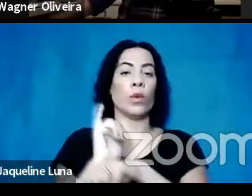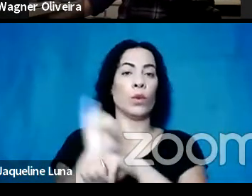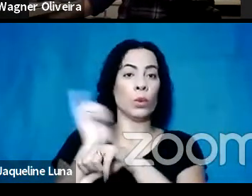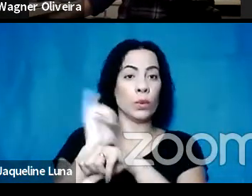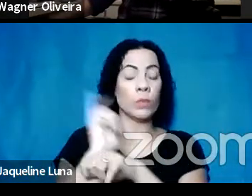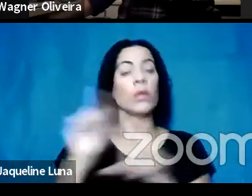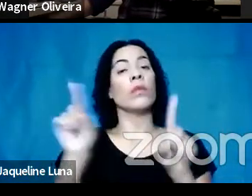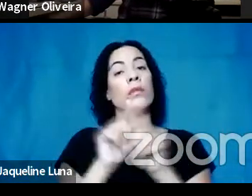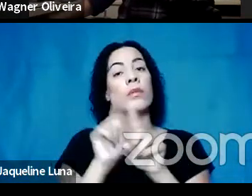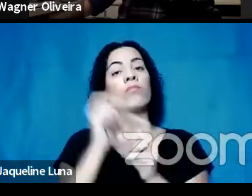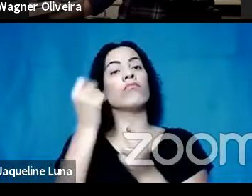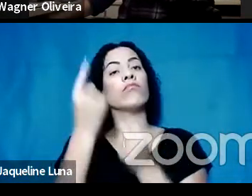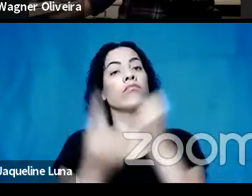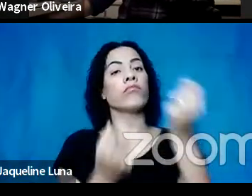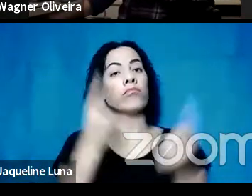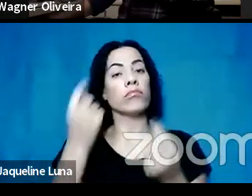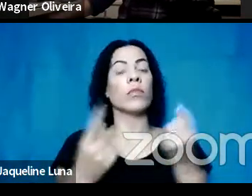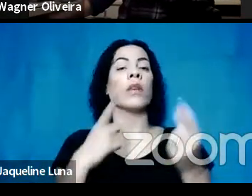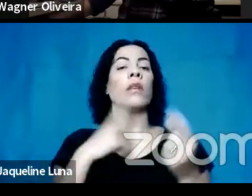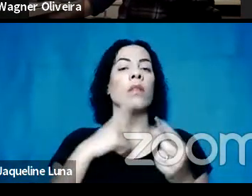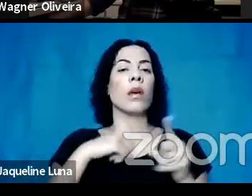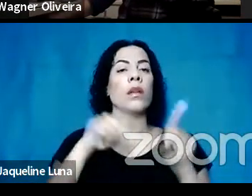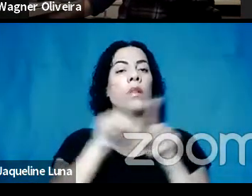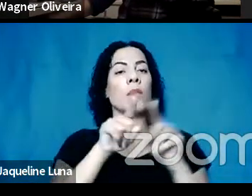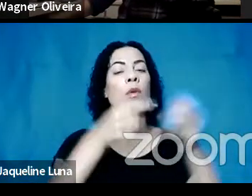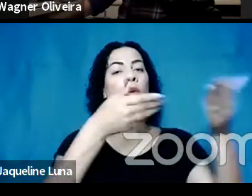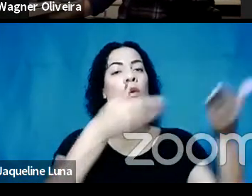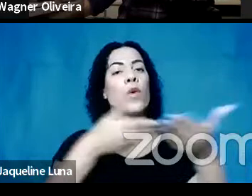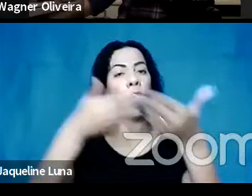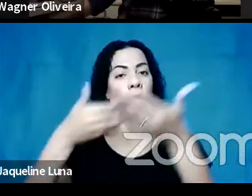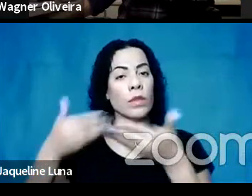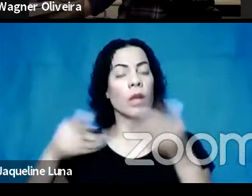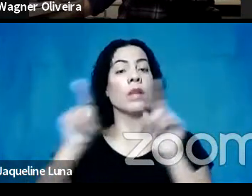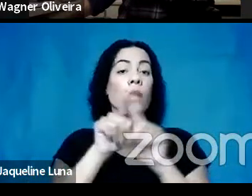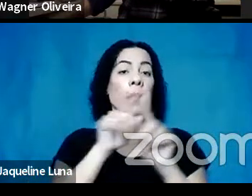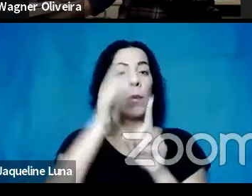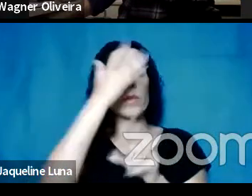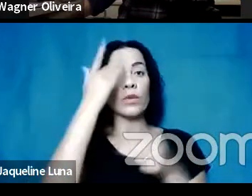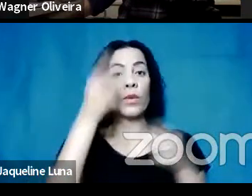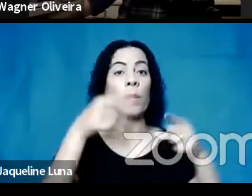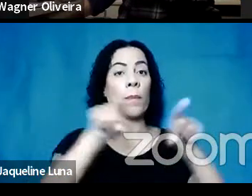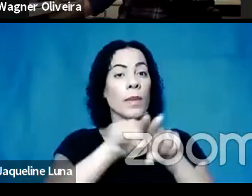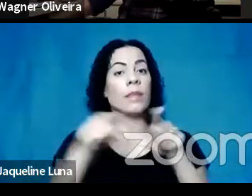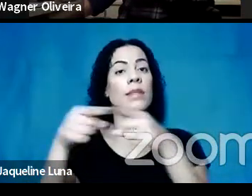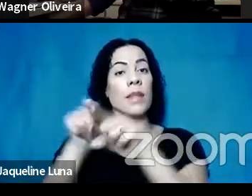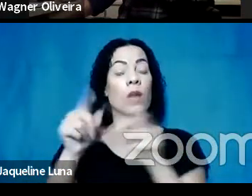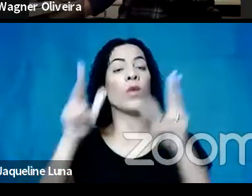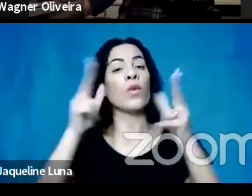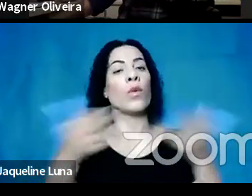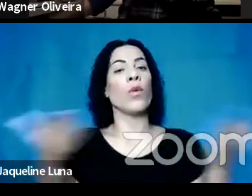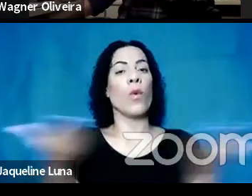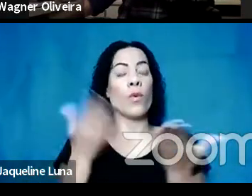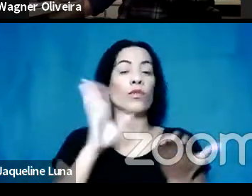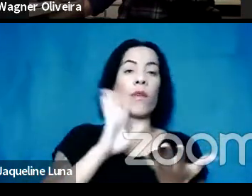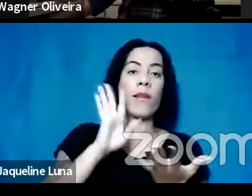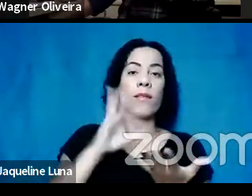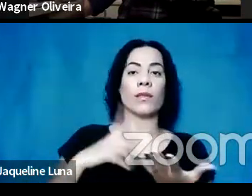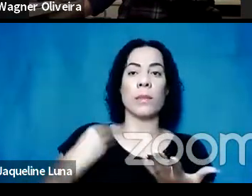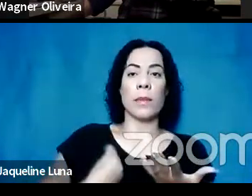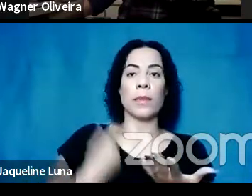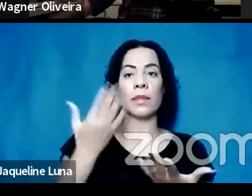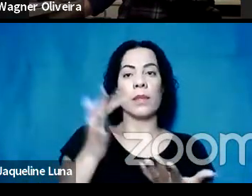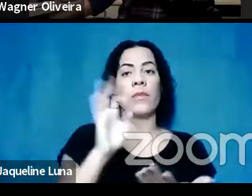também, eventualmente, contamos com convidados de instituições parceiras, como é o caso hoje. É super legal termos aqui conosco o Felipe